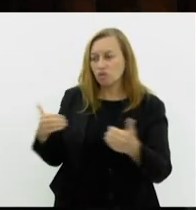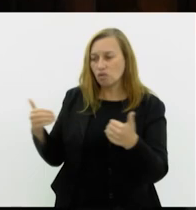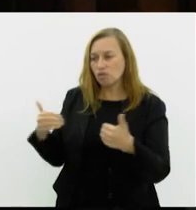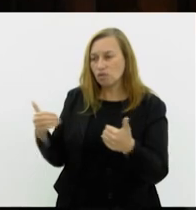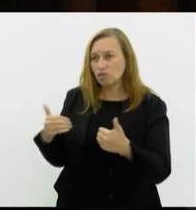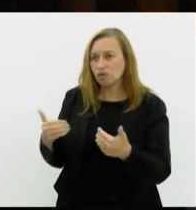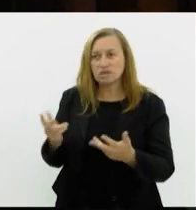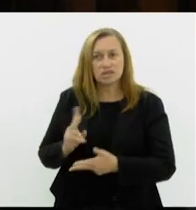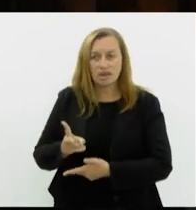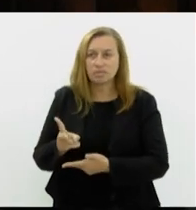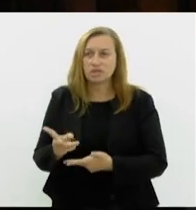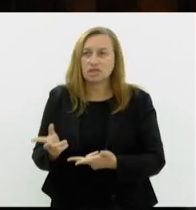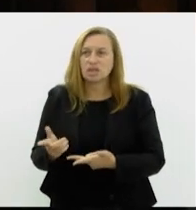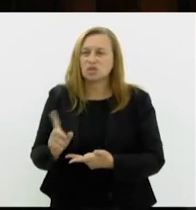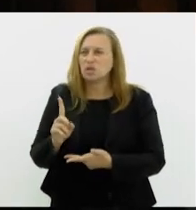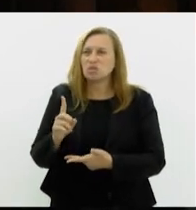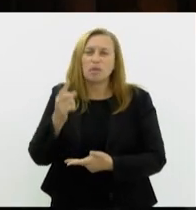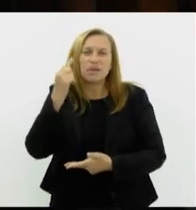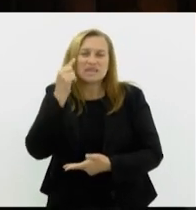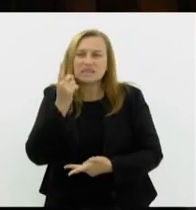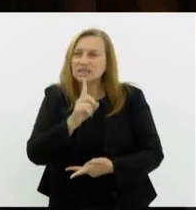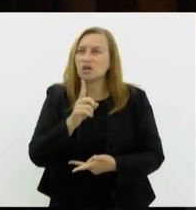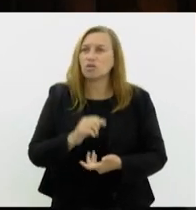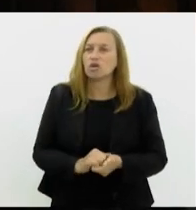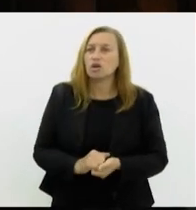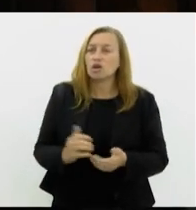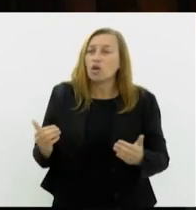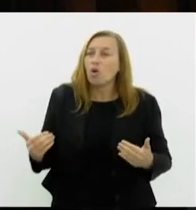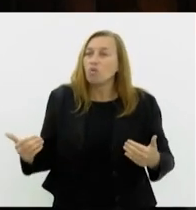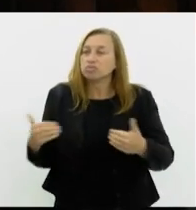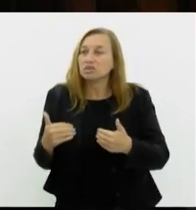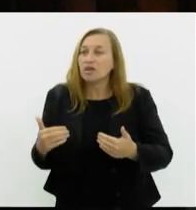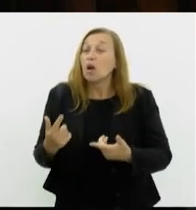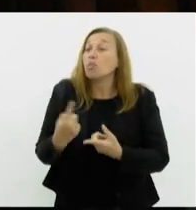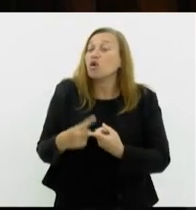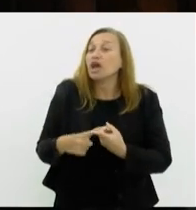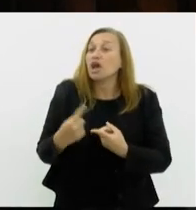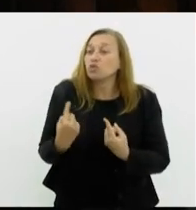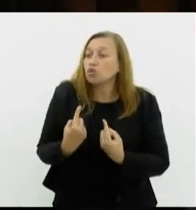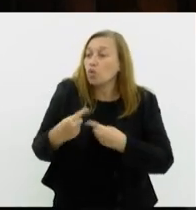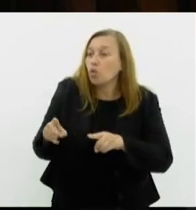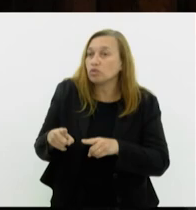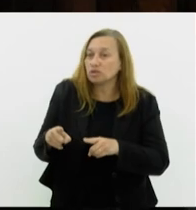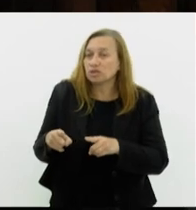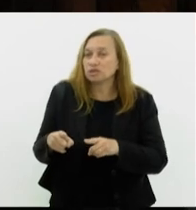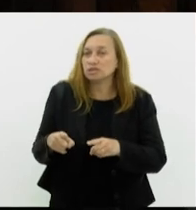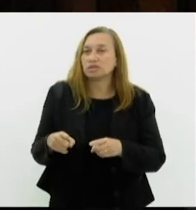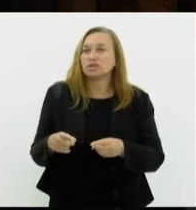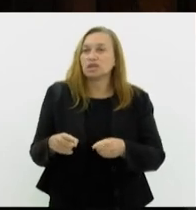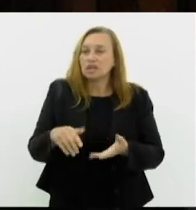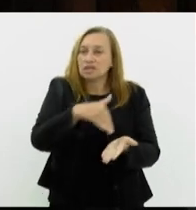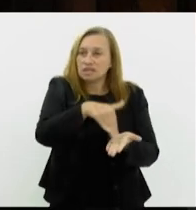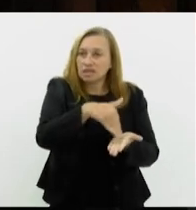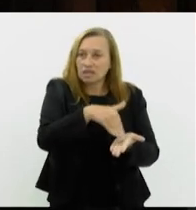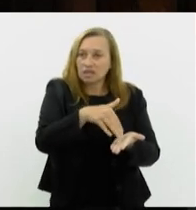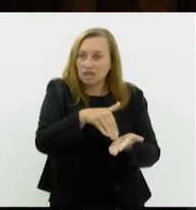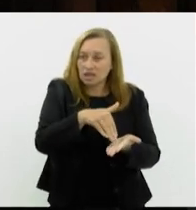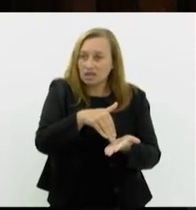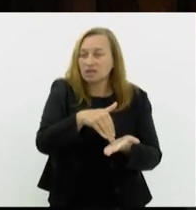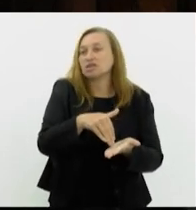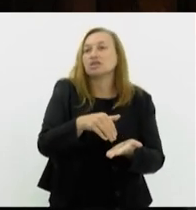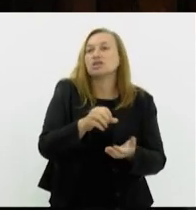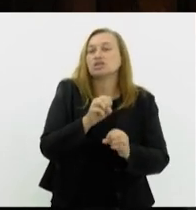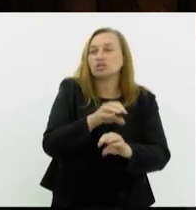estão nos olhando e estão pensando, não. Ele tem essa obsessão comigo porque eu combato essa Secretaria de Educação que compra livro